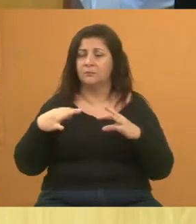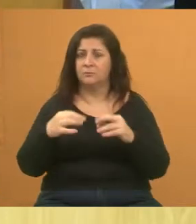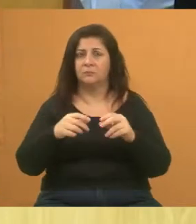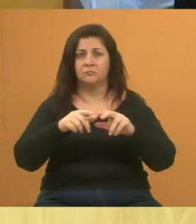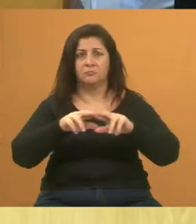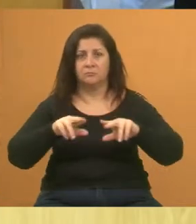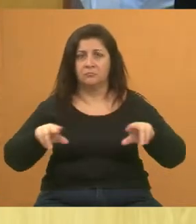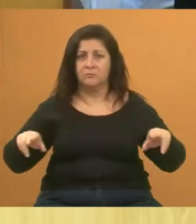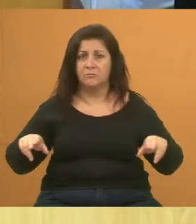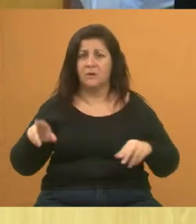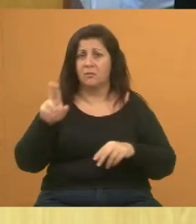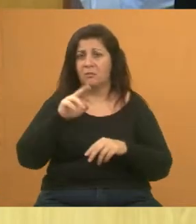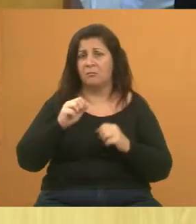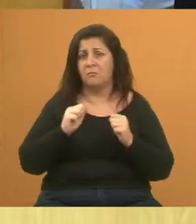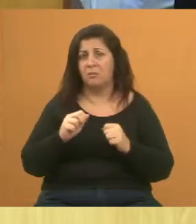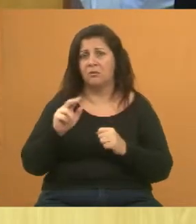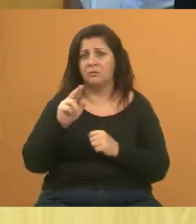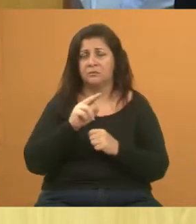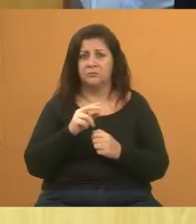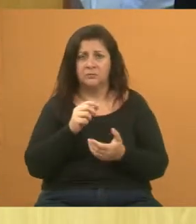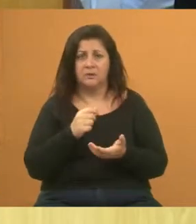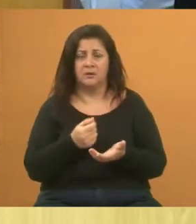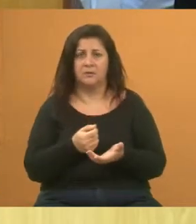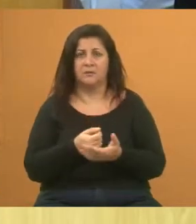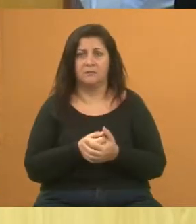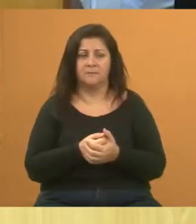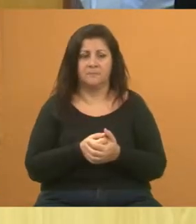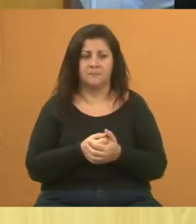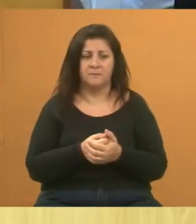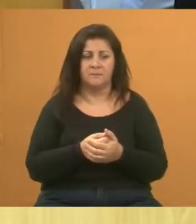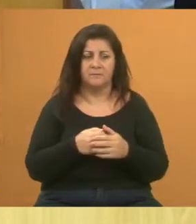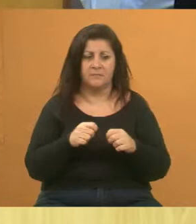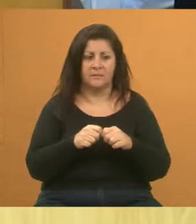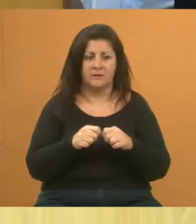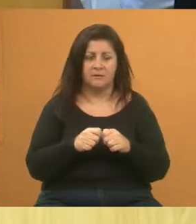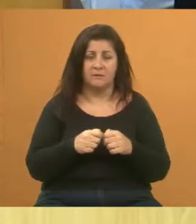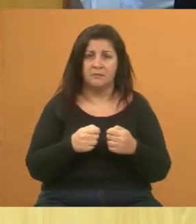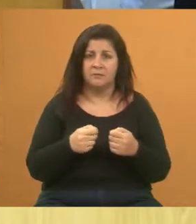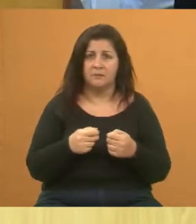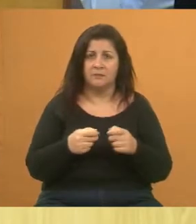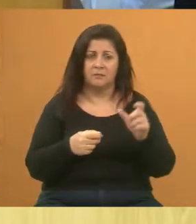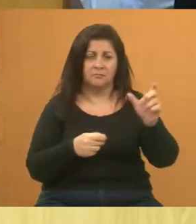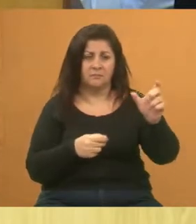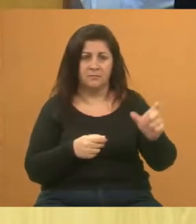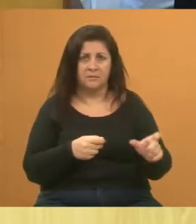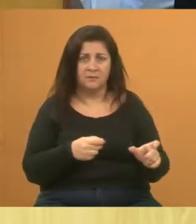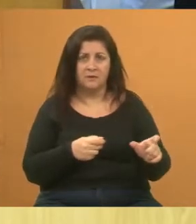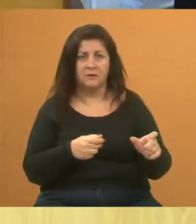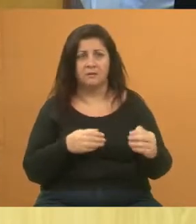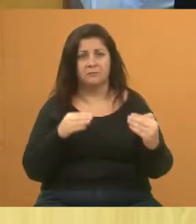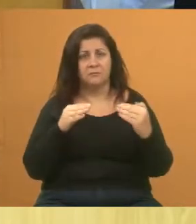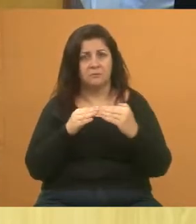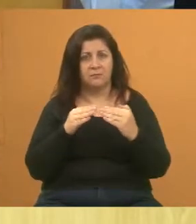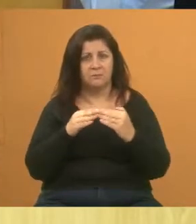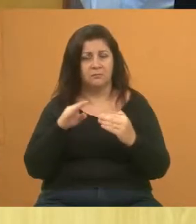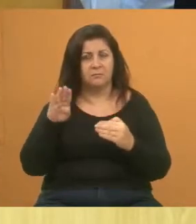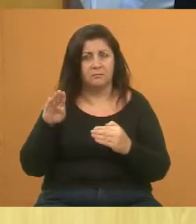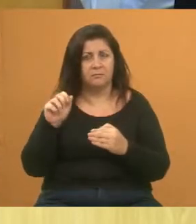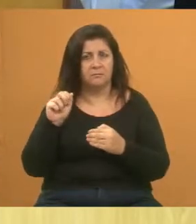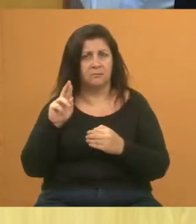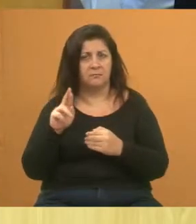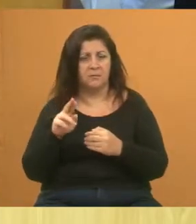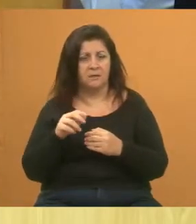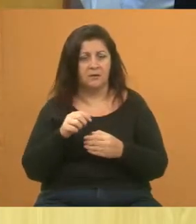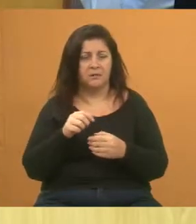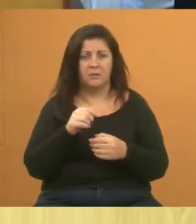outros instrumentos que podem agregar valor e personalizar o seu cliente ao seu bar, ao seu comércio. Então, a